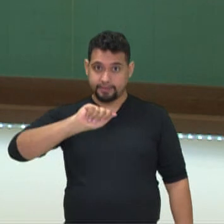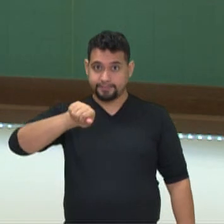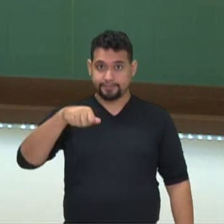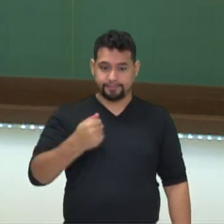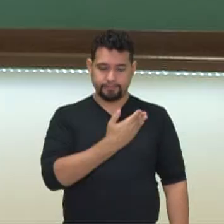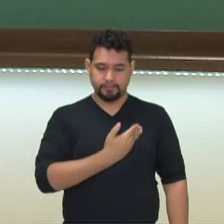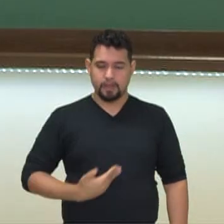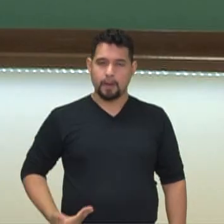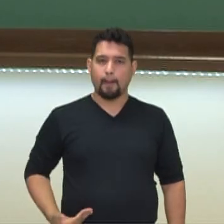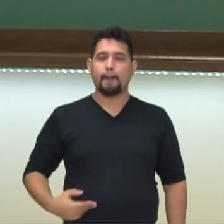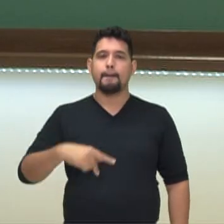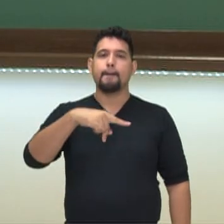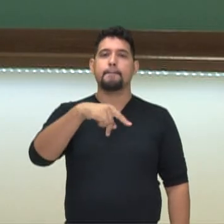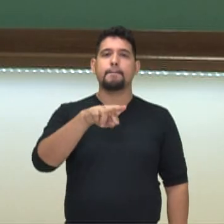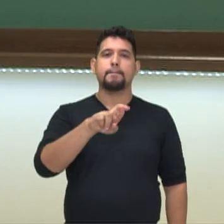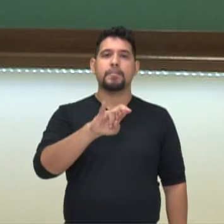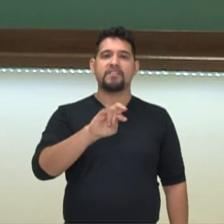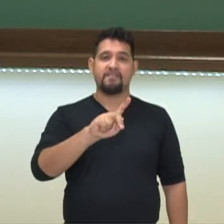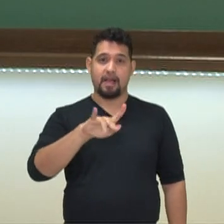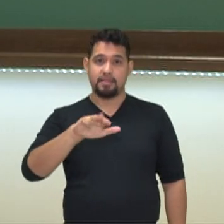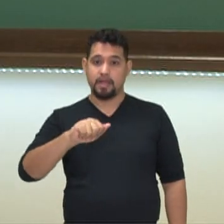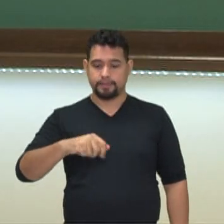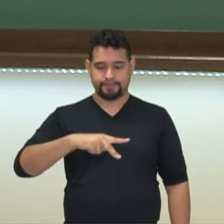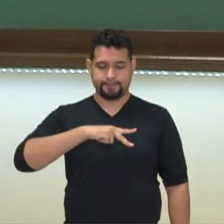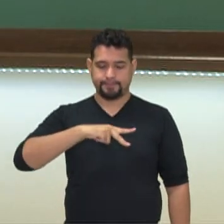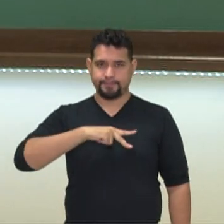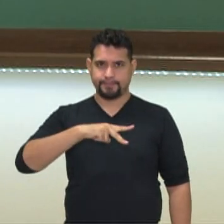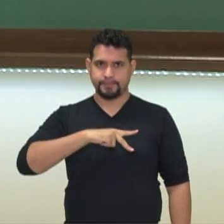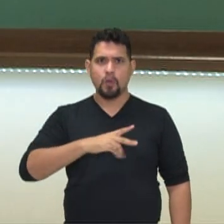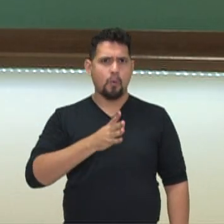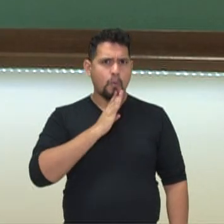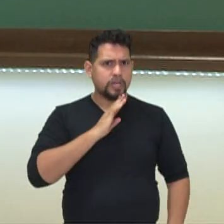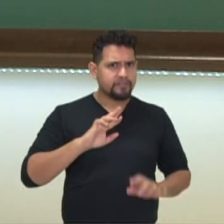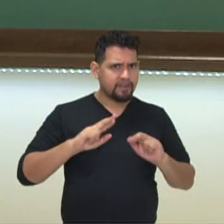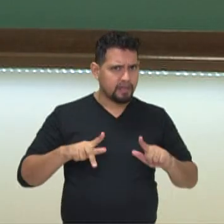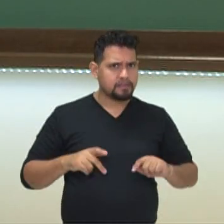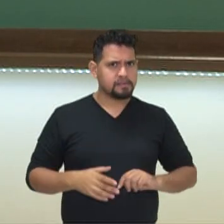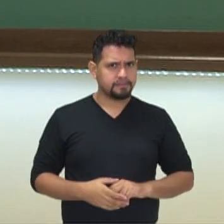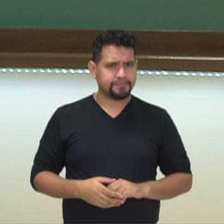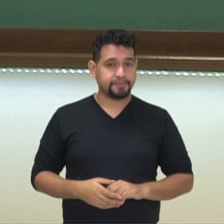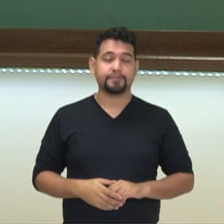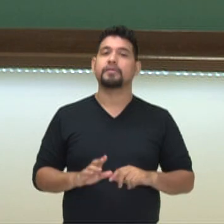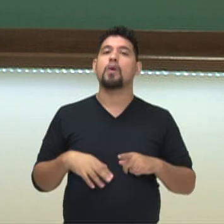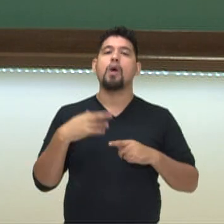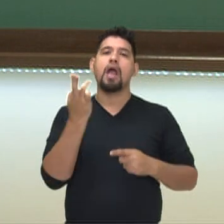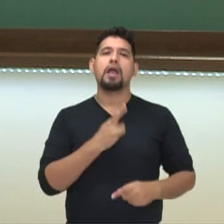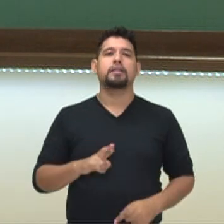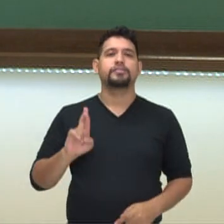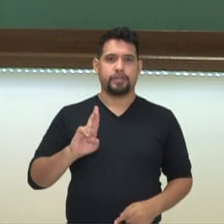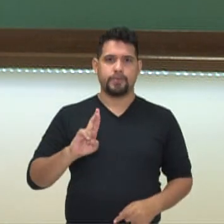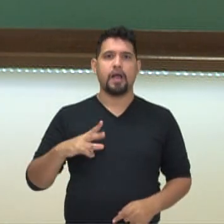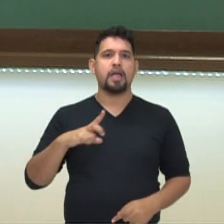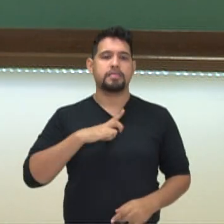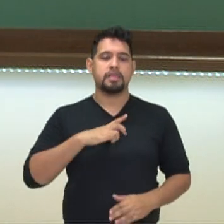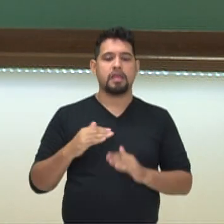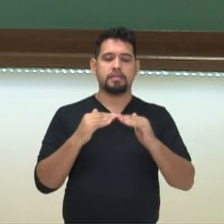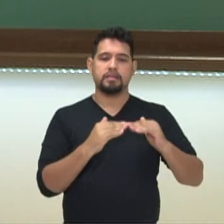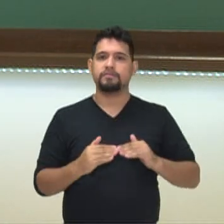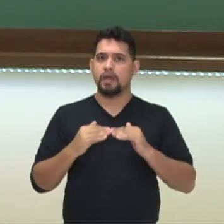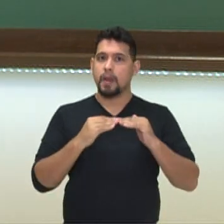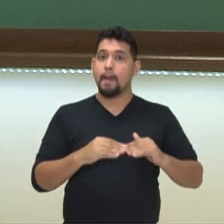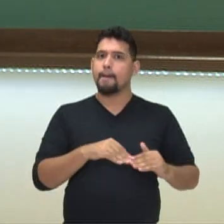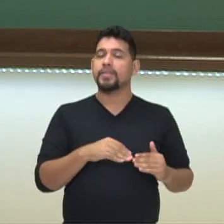ouvido isso? Esfera pública, esfera privada? E uma outra questão importantíssima. A religião faz parte da esfera